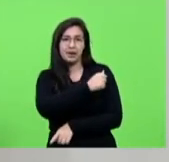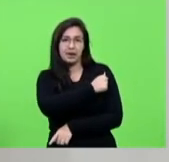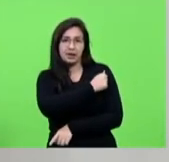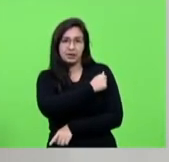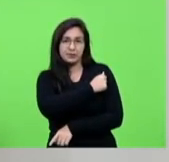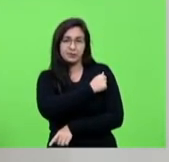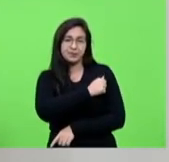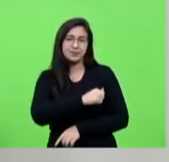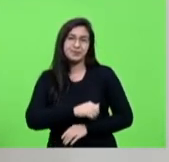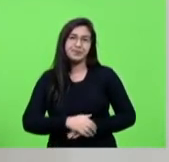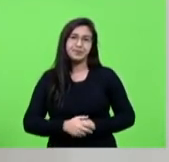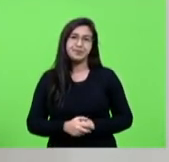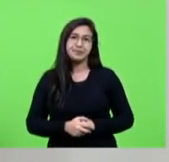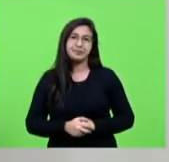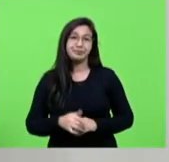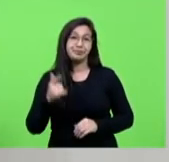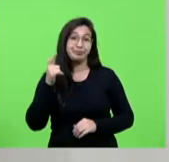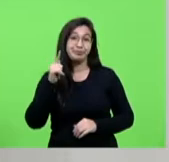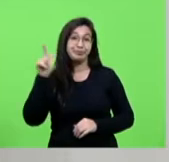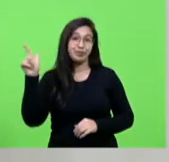E outra piada,